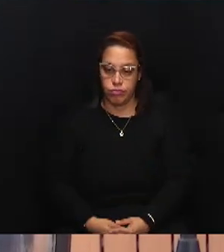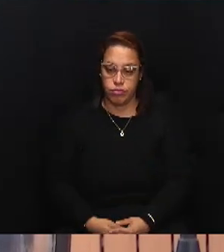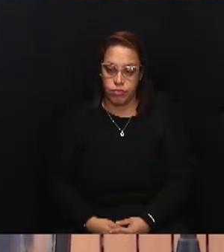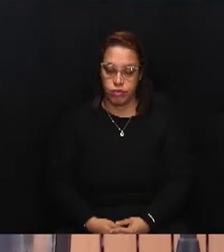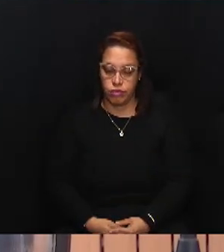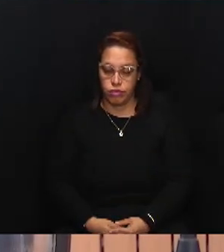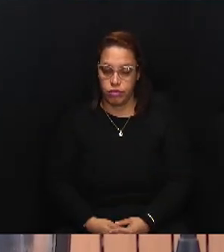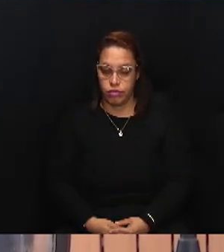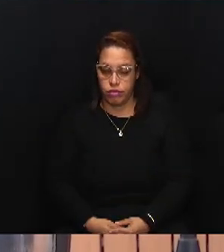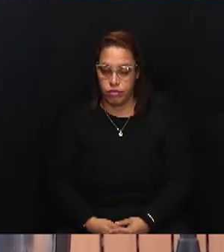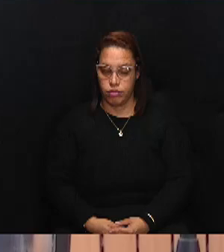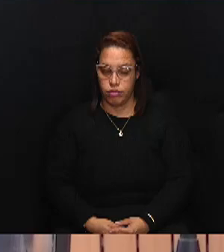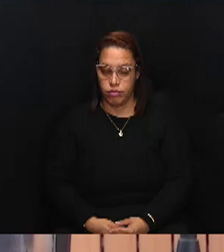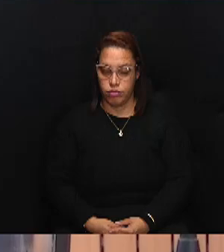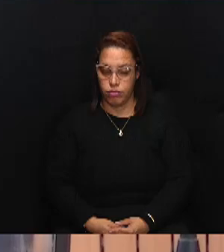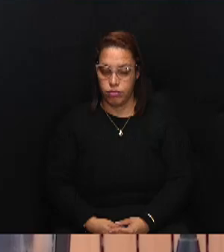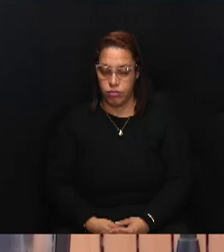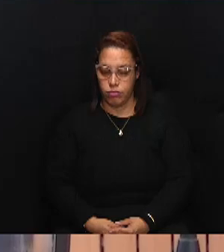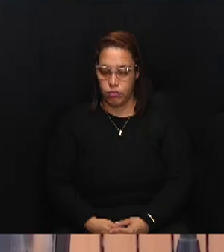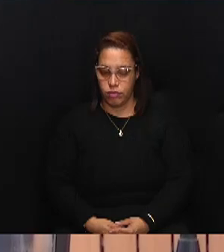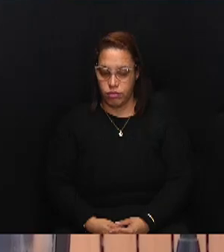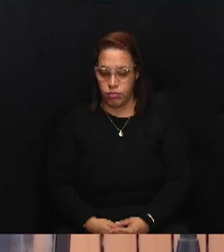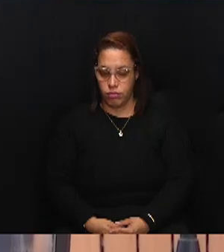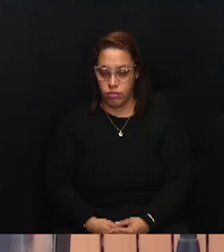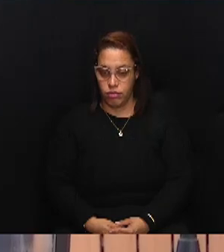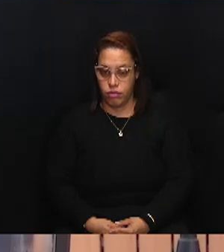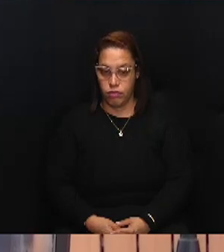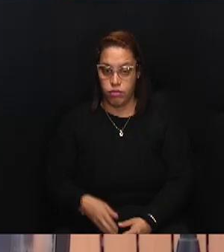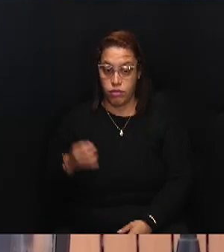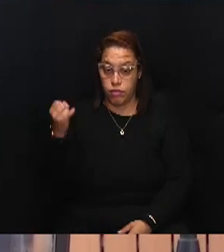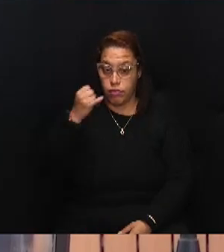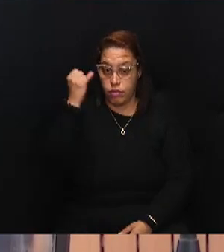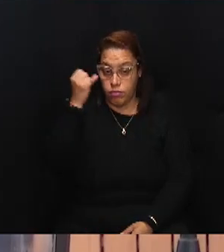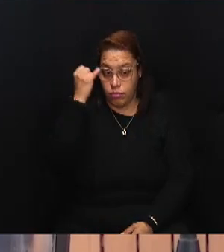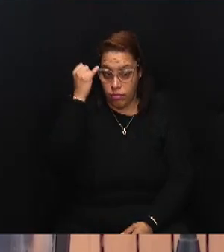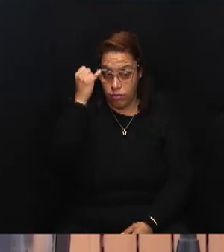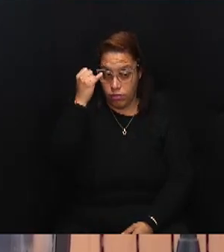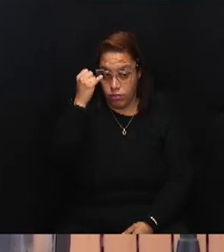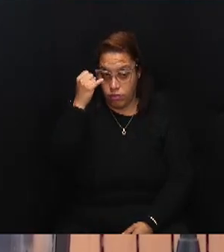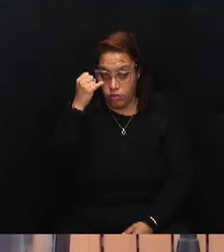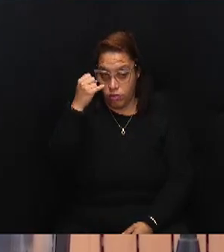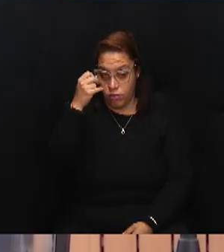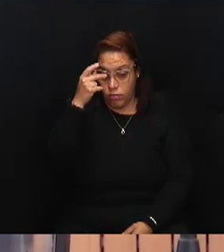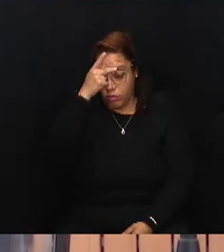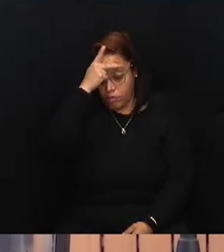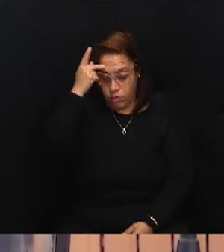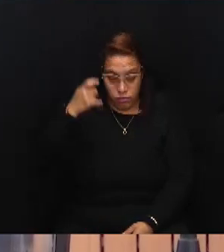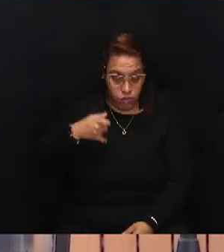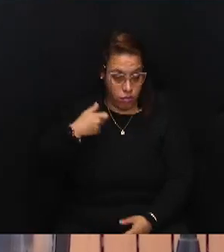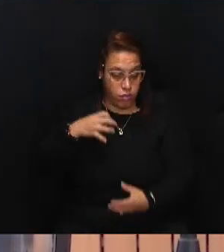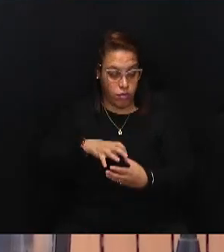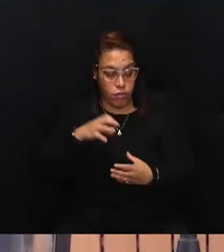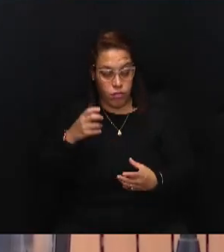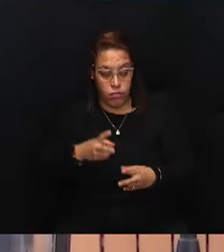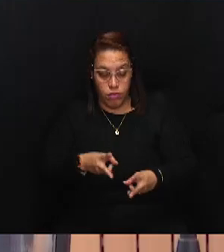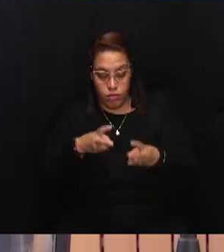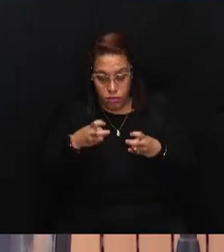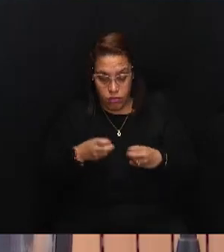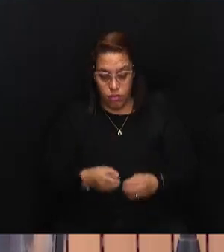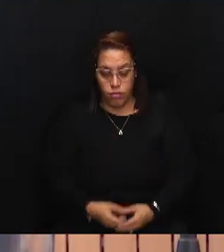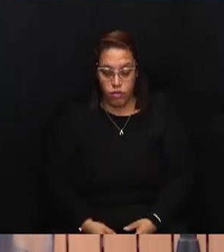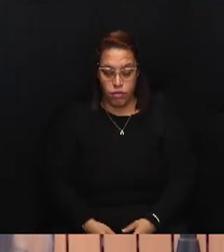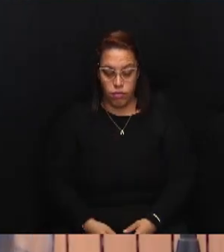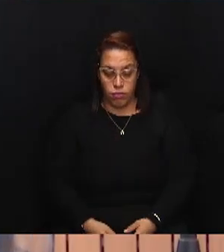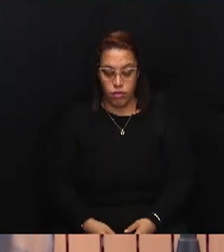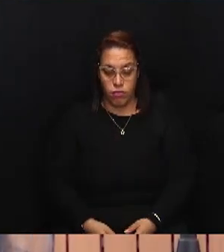rejeitado. É muito importante que o idoso seja reconhecido.